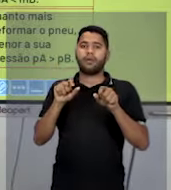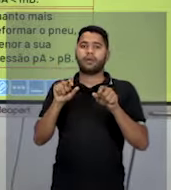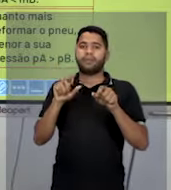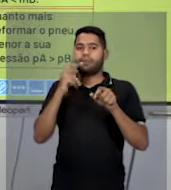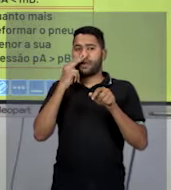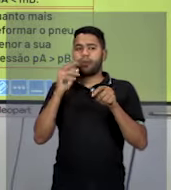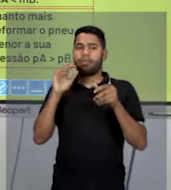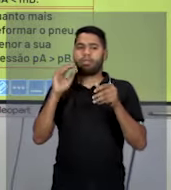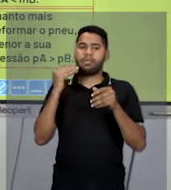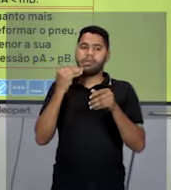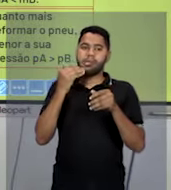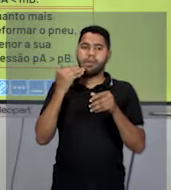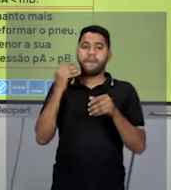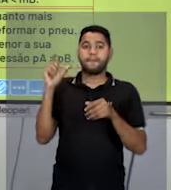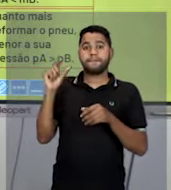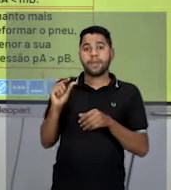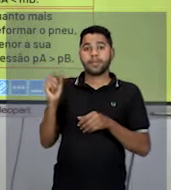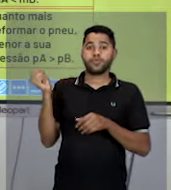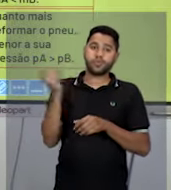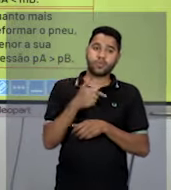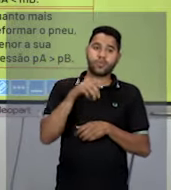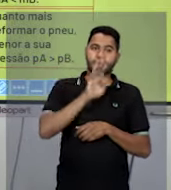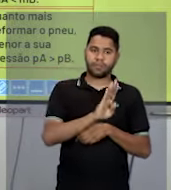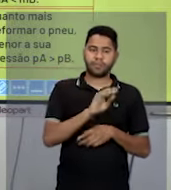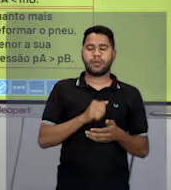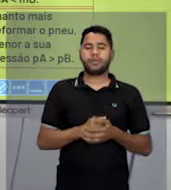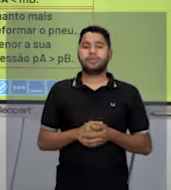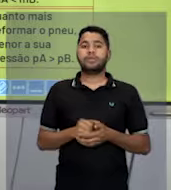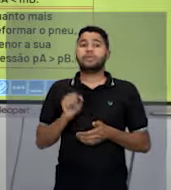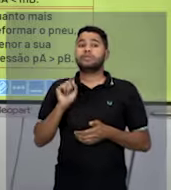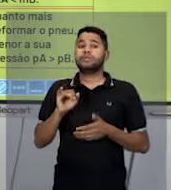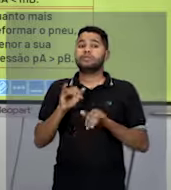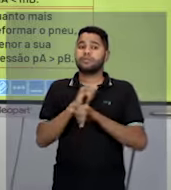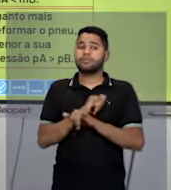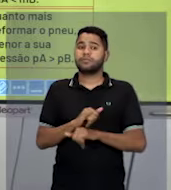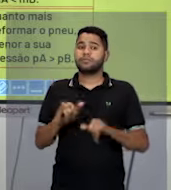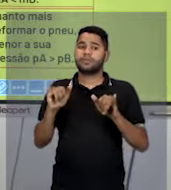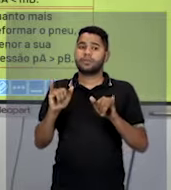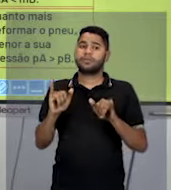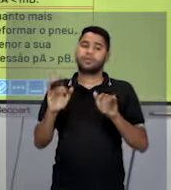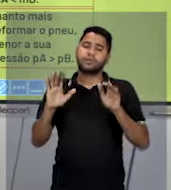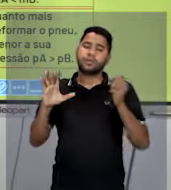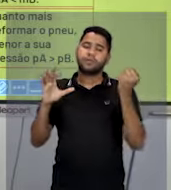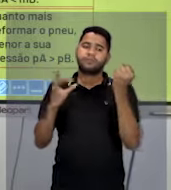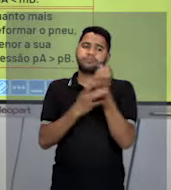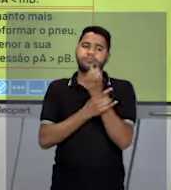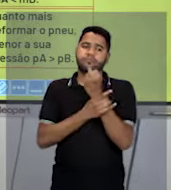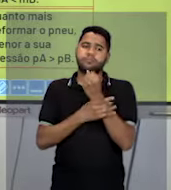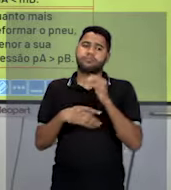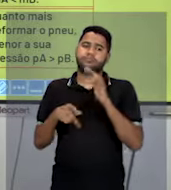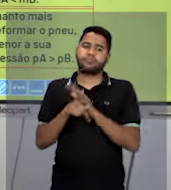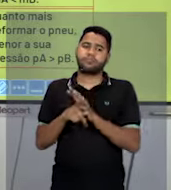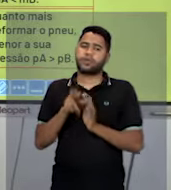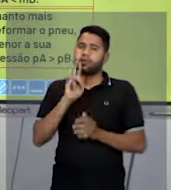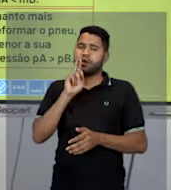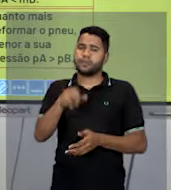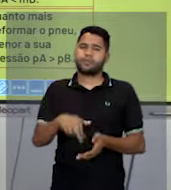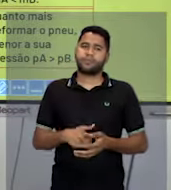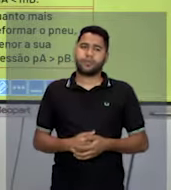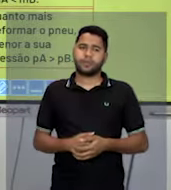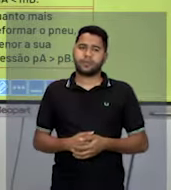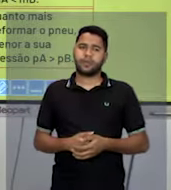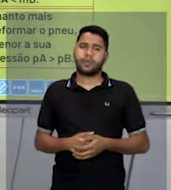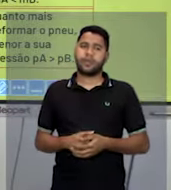o pneu da bicicleta B, não foi? Então, se ele falou isso, ele já garantiu para a gente as nossas respostas.